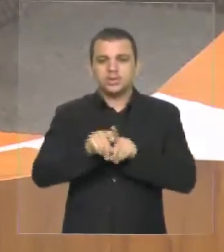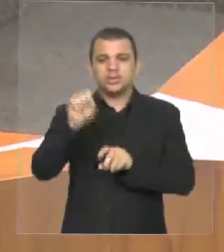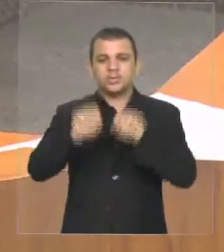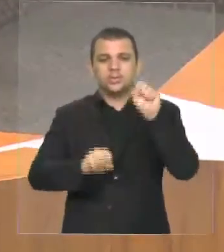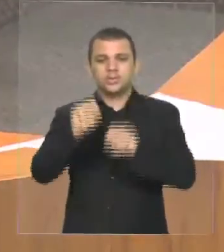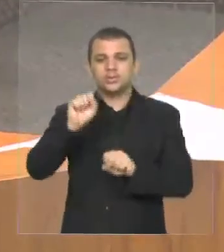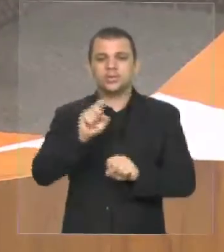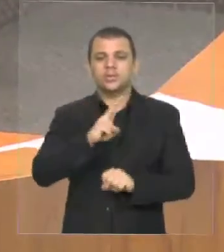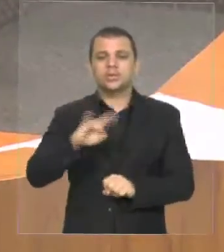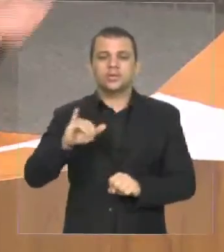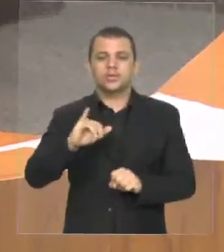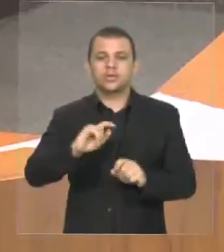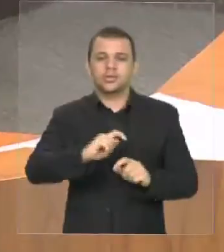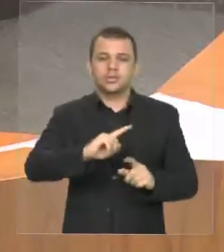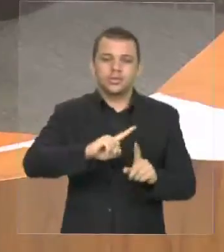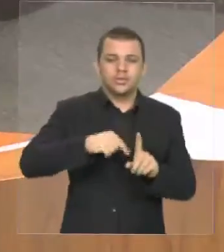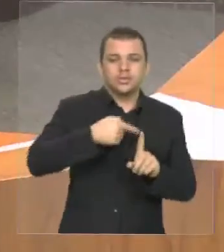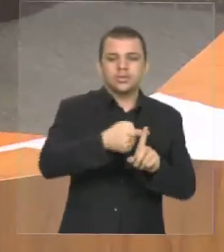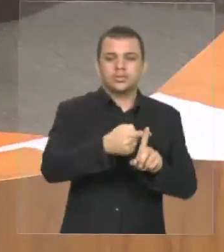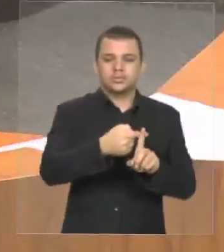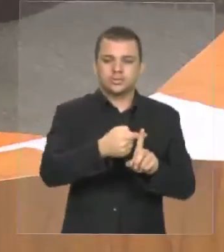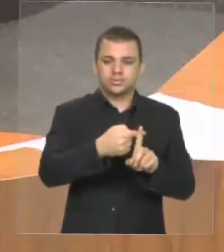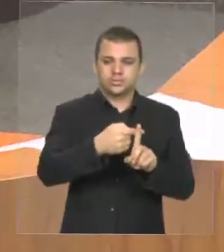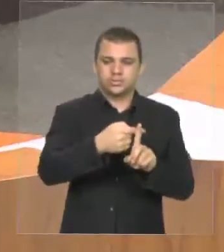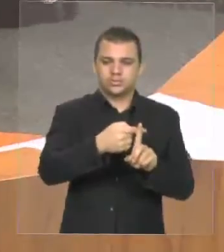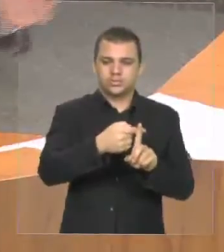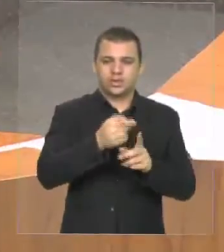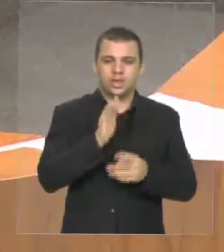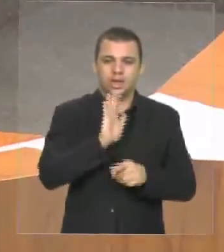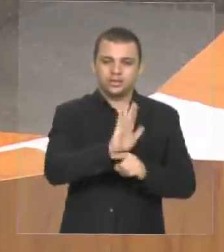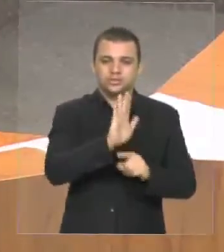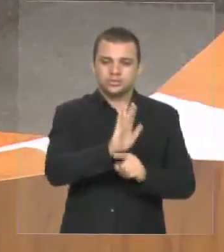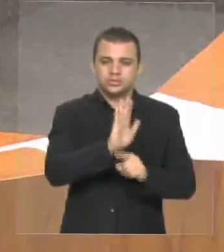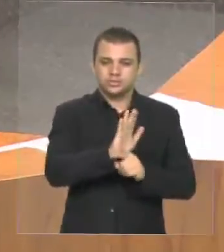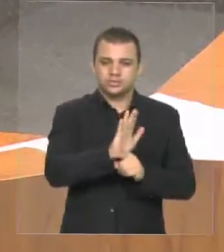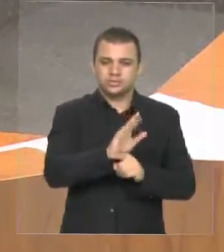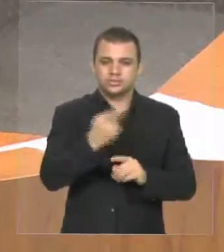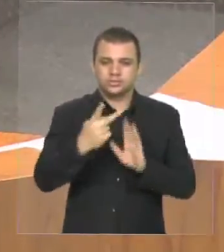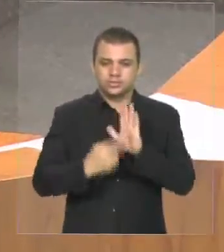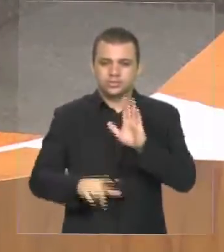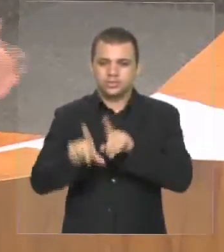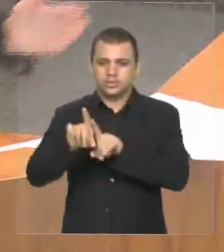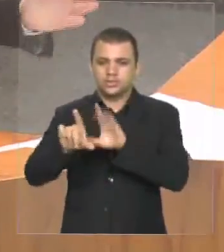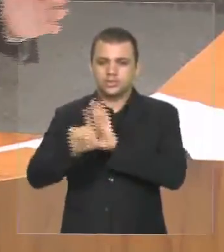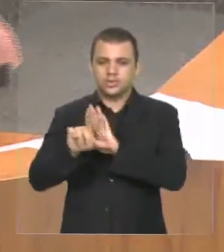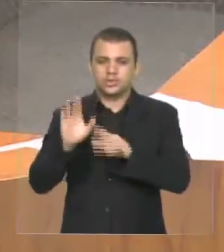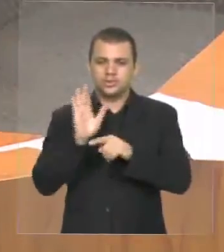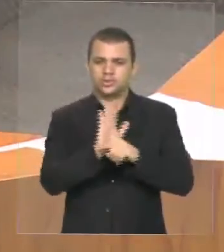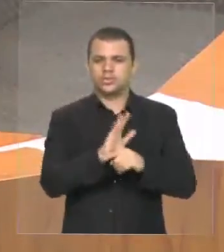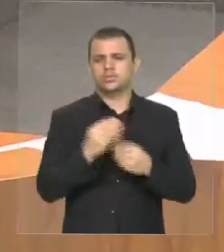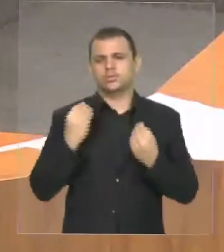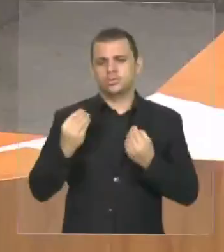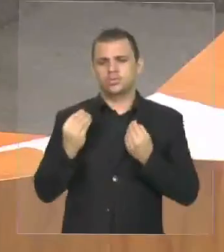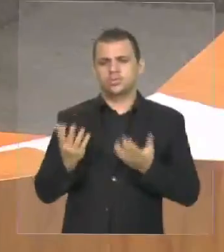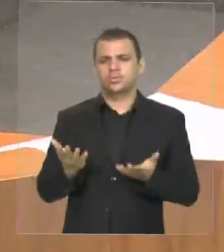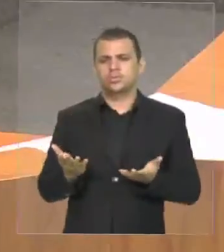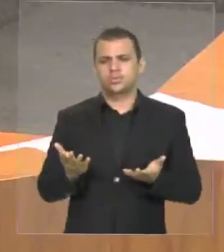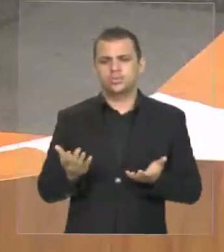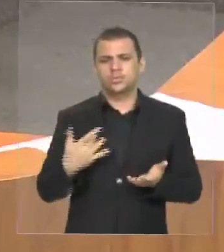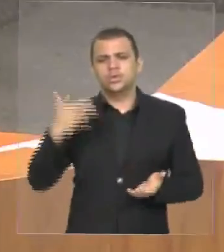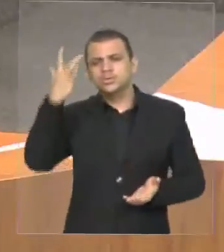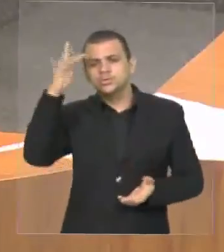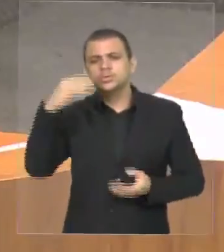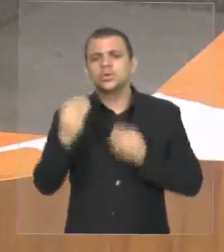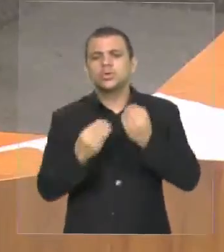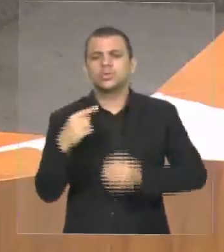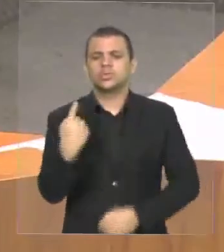serão beneficiados com o projeto de lei. Pelo amor de Deus. Eu sinceramente não sei onde é que nós estamos